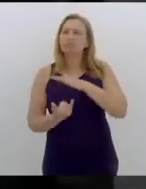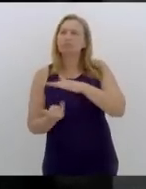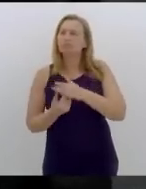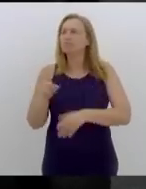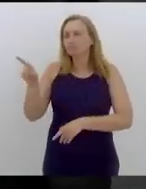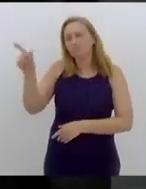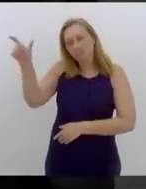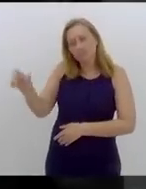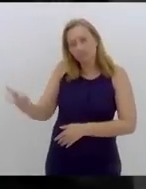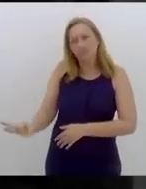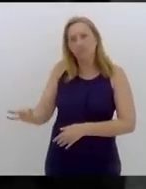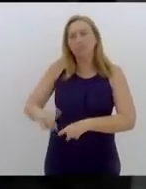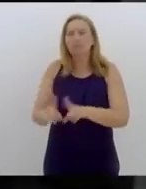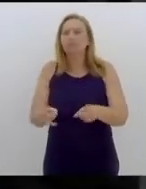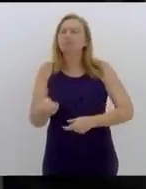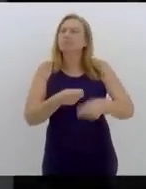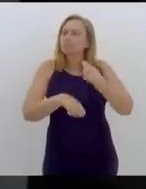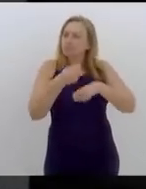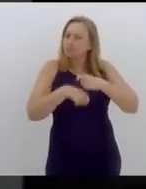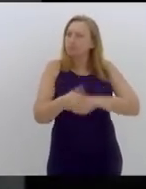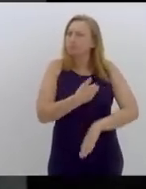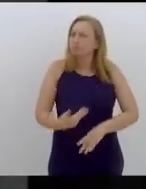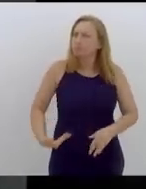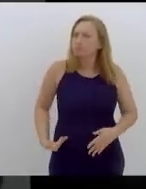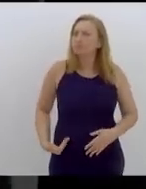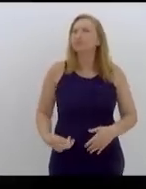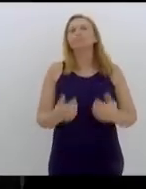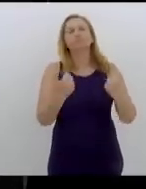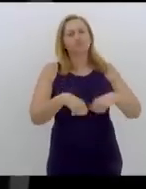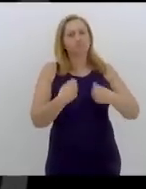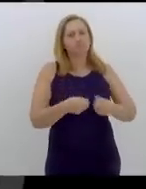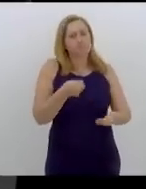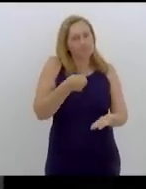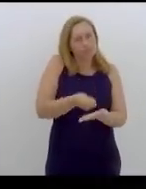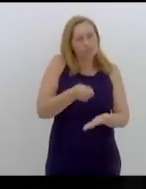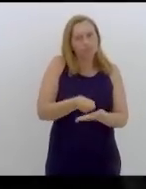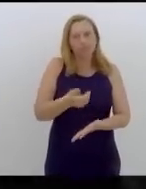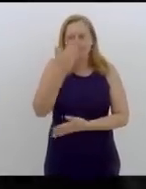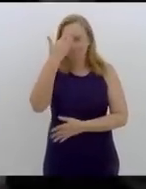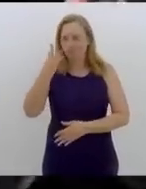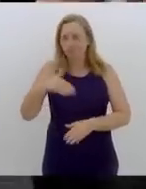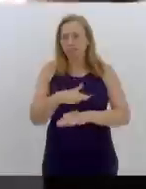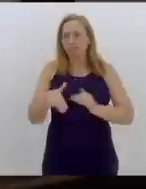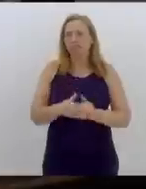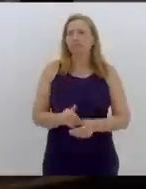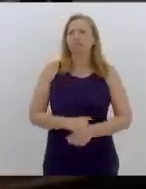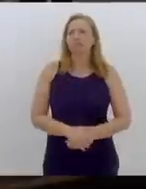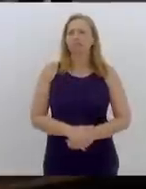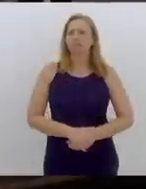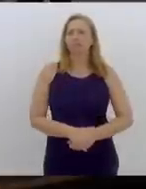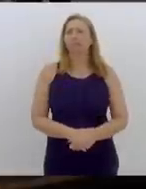que ele tá certo mas a administração pública ela tem que ser imputado Obrigado a todos